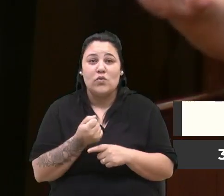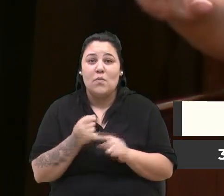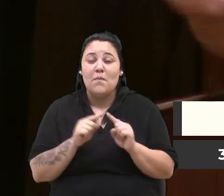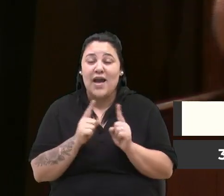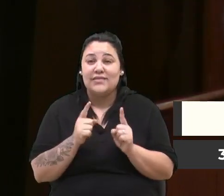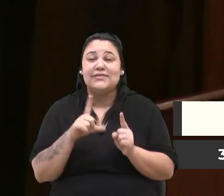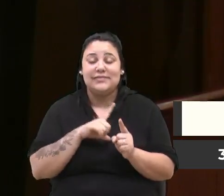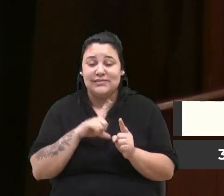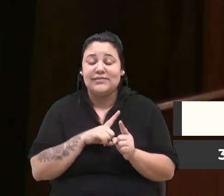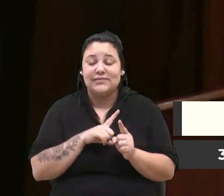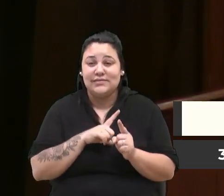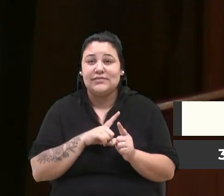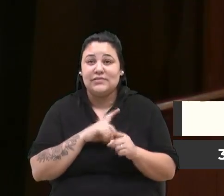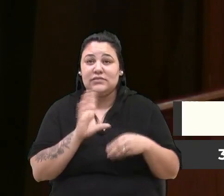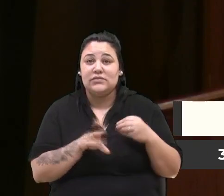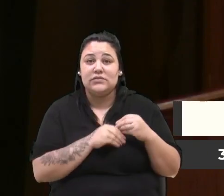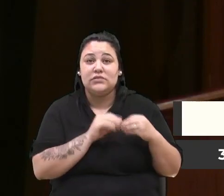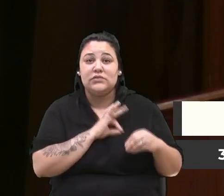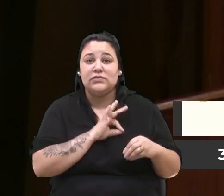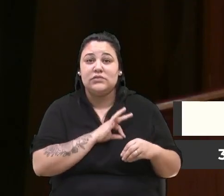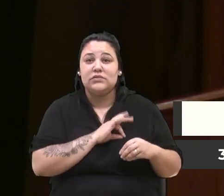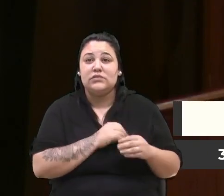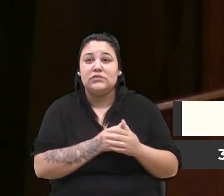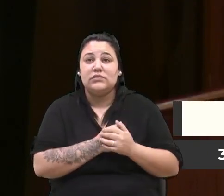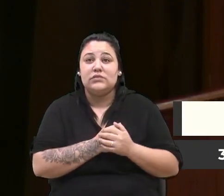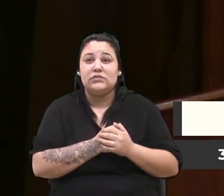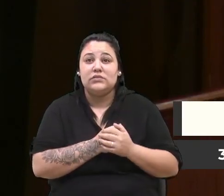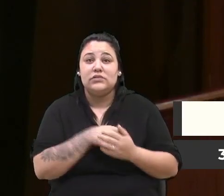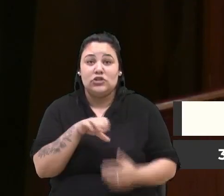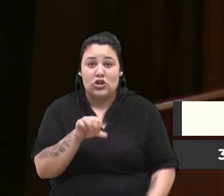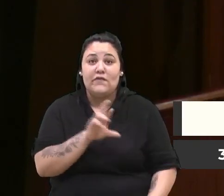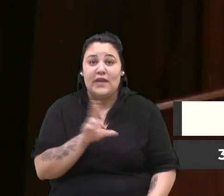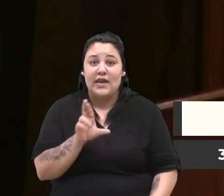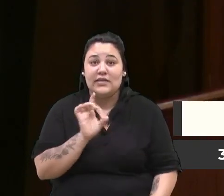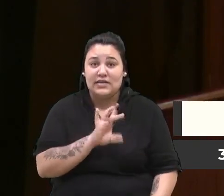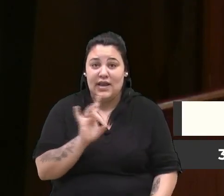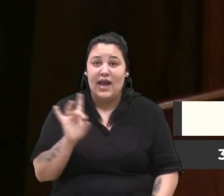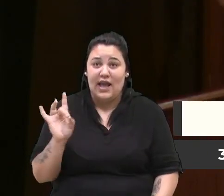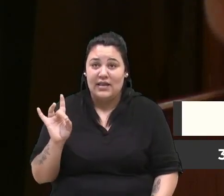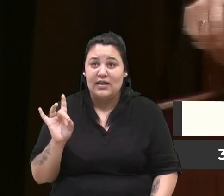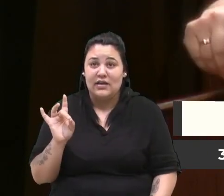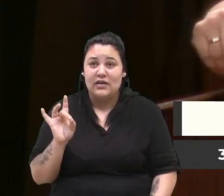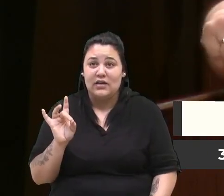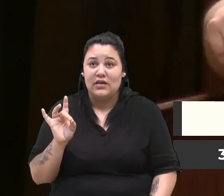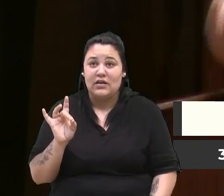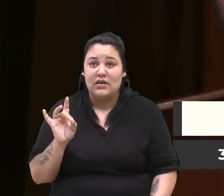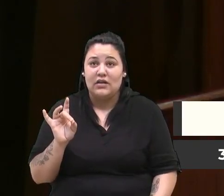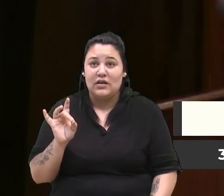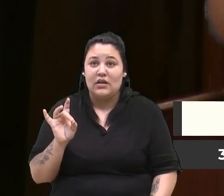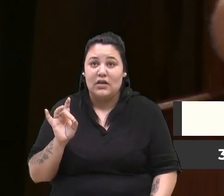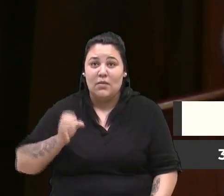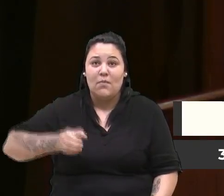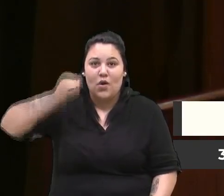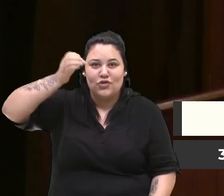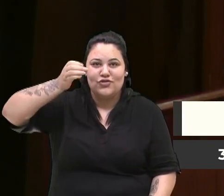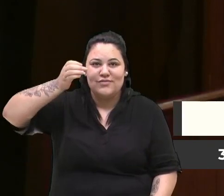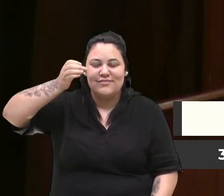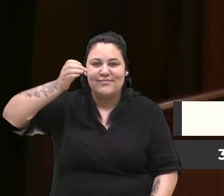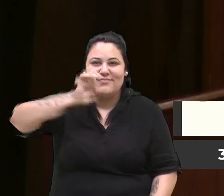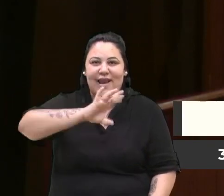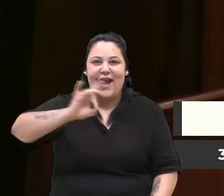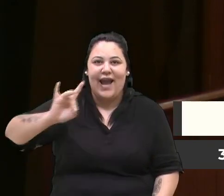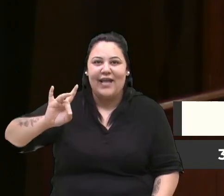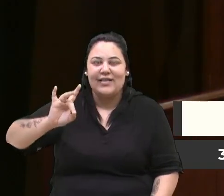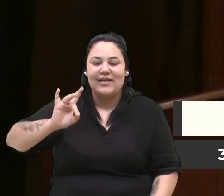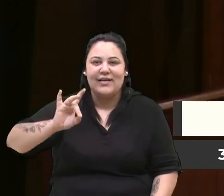dinheiro. Quantos? R$ 9 cada poste para cada operadora. Vamos fazer uma soma de quantos postes tem em